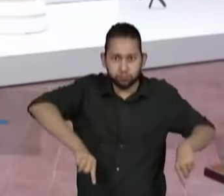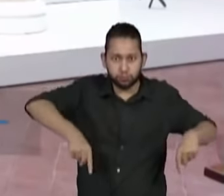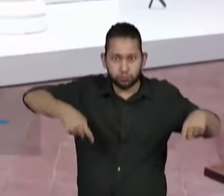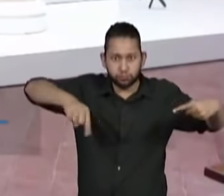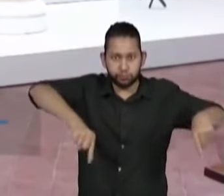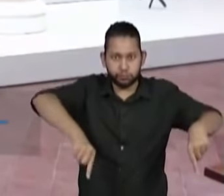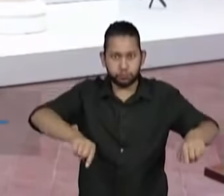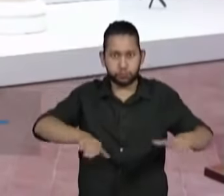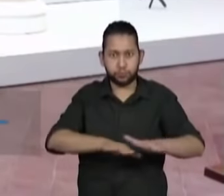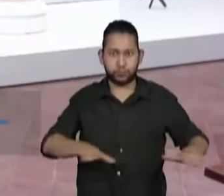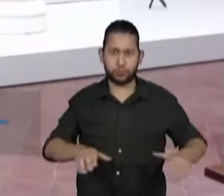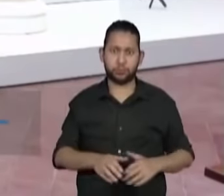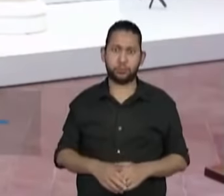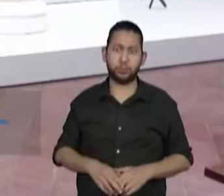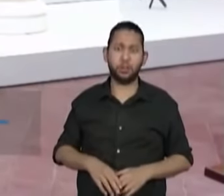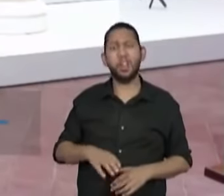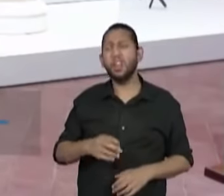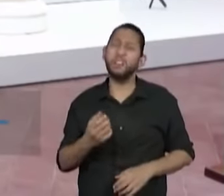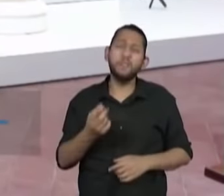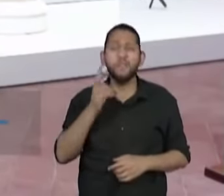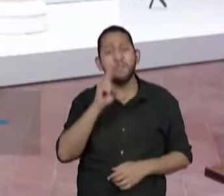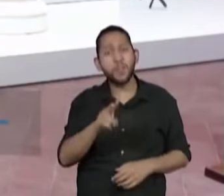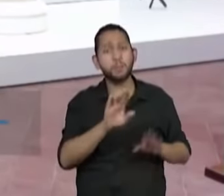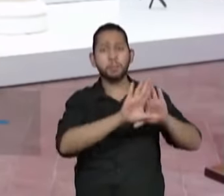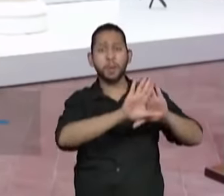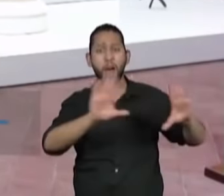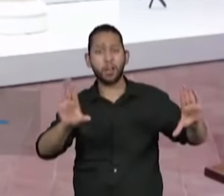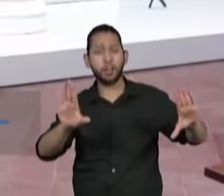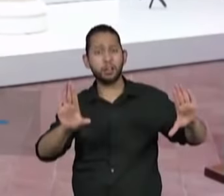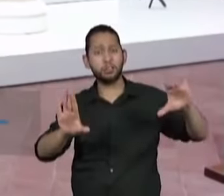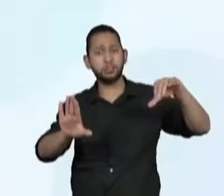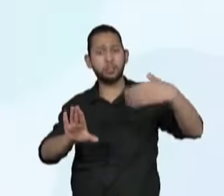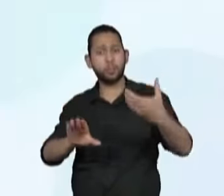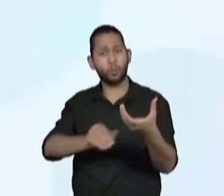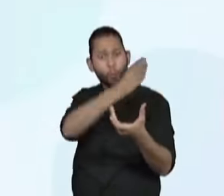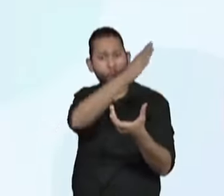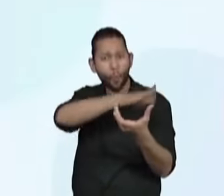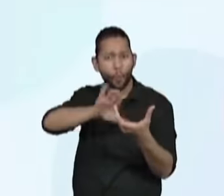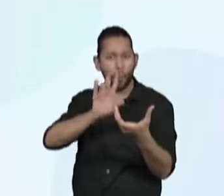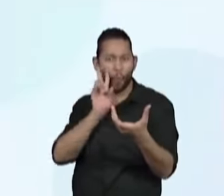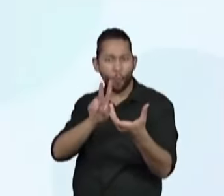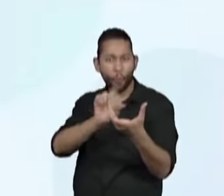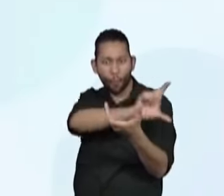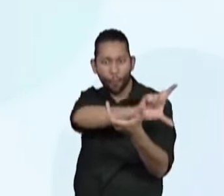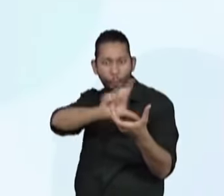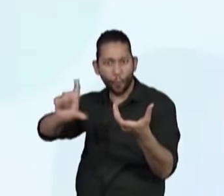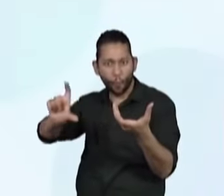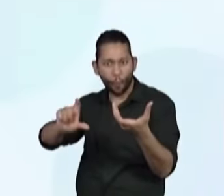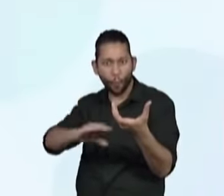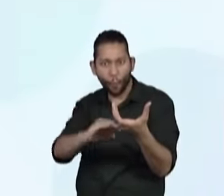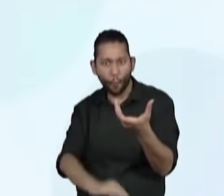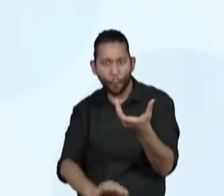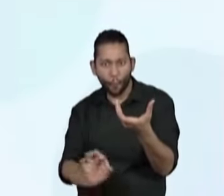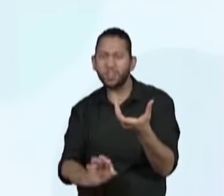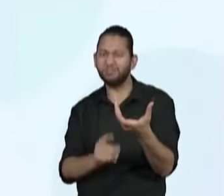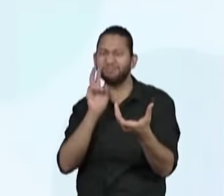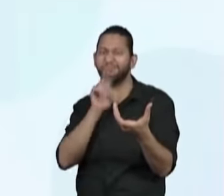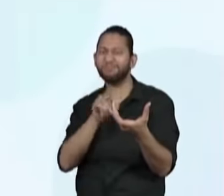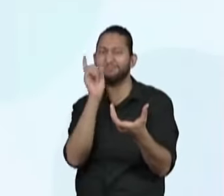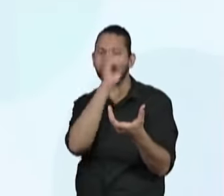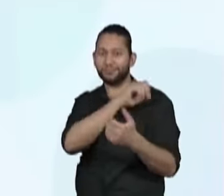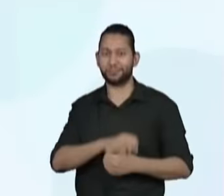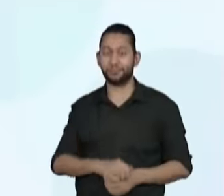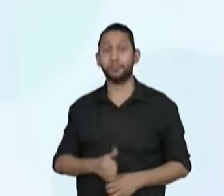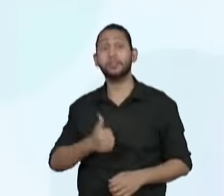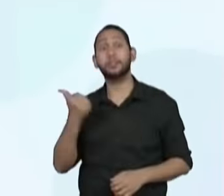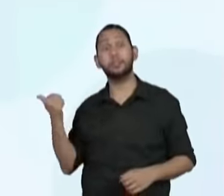né? Não é muito comum você ver ele externo assim, tá? Então, nós temos aí mais uma classificação importante, né,